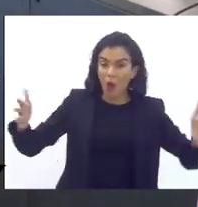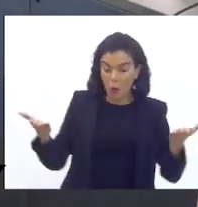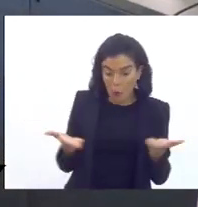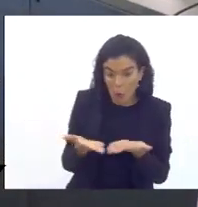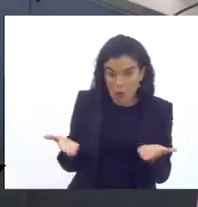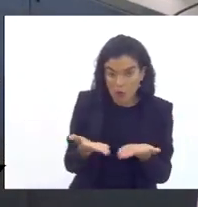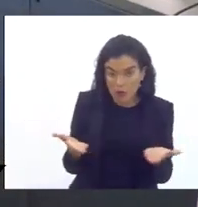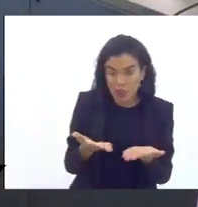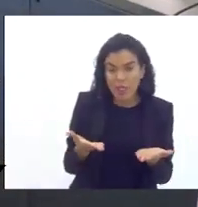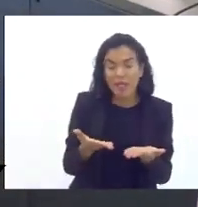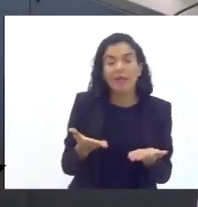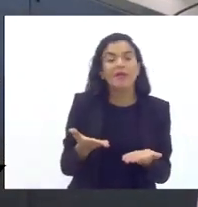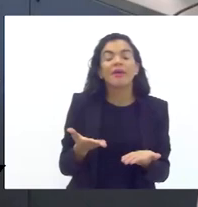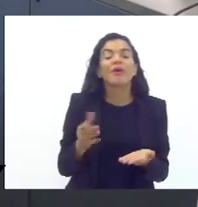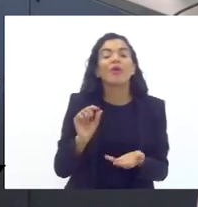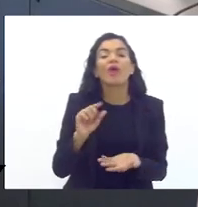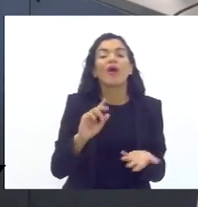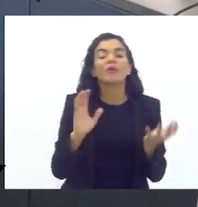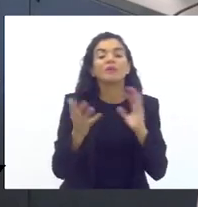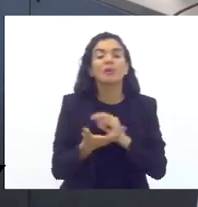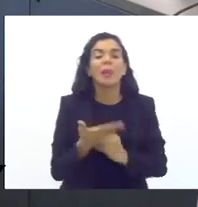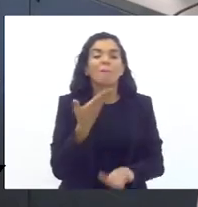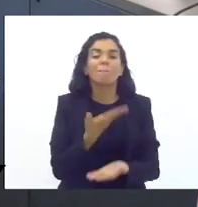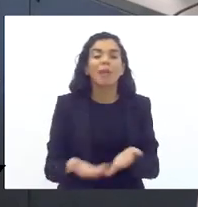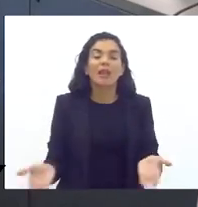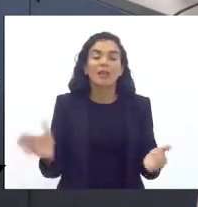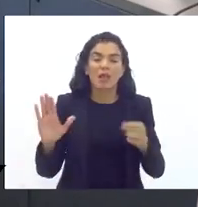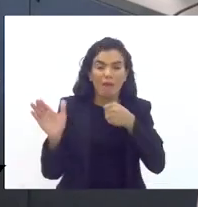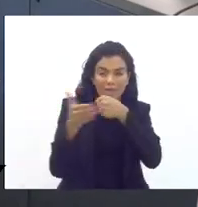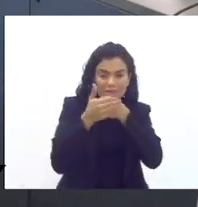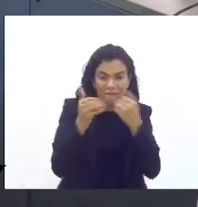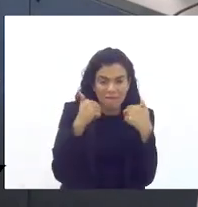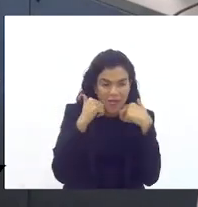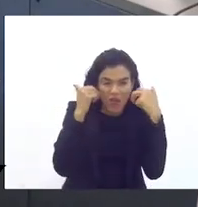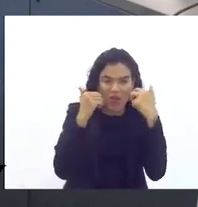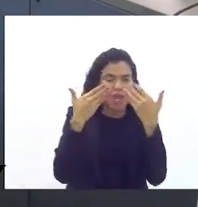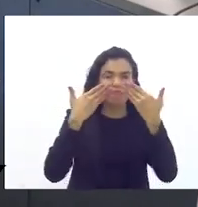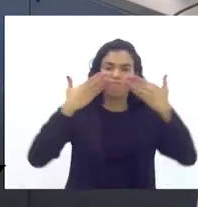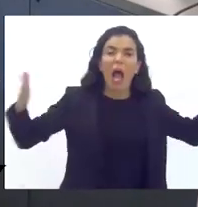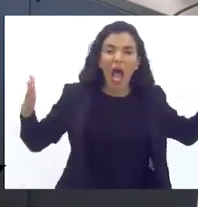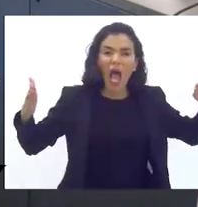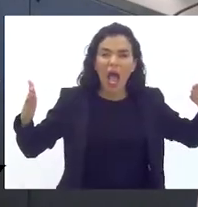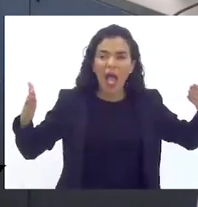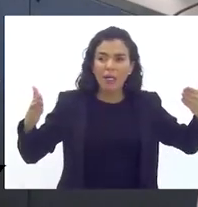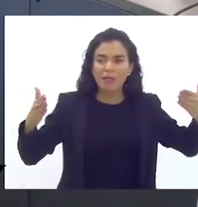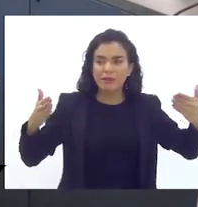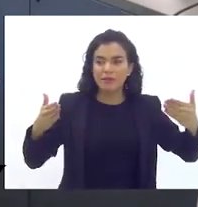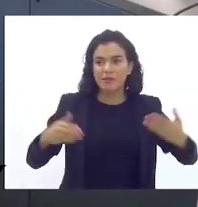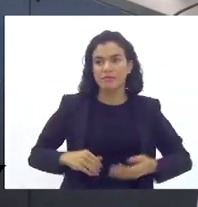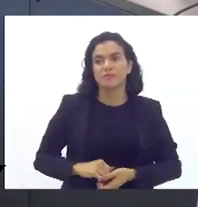está perdeu completamente a vergonha de se esconder ele se assumiu